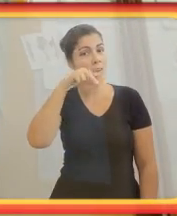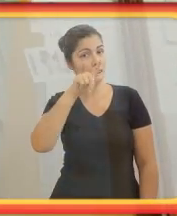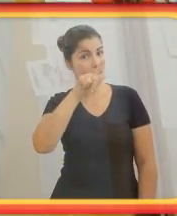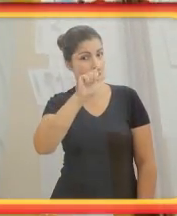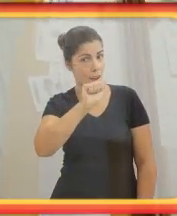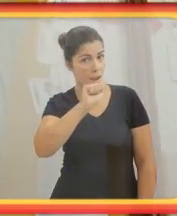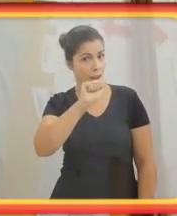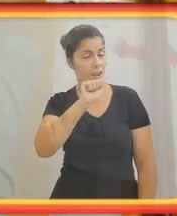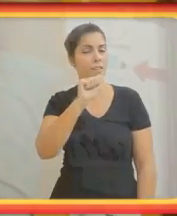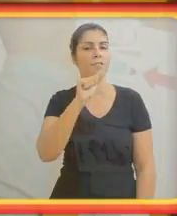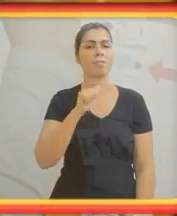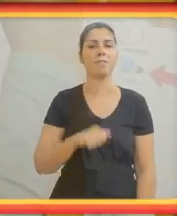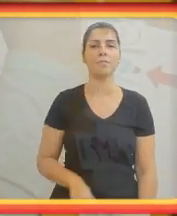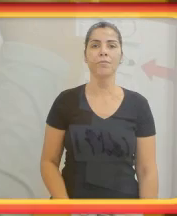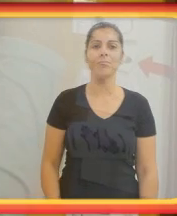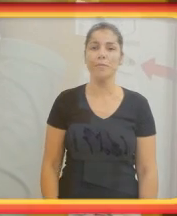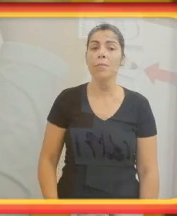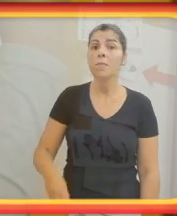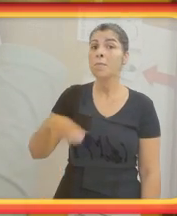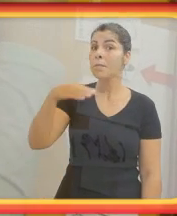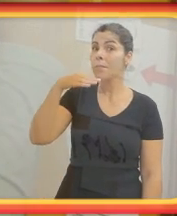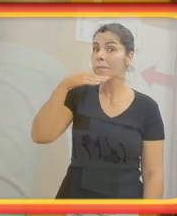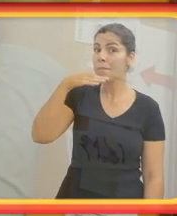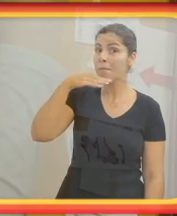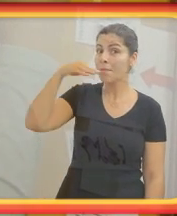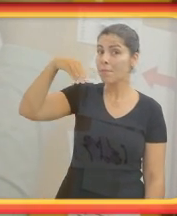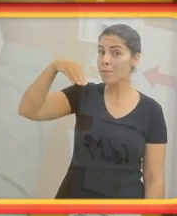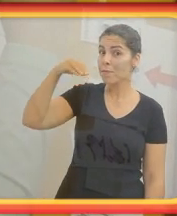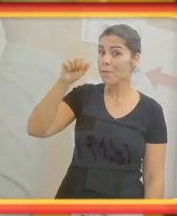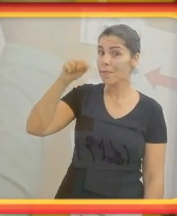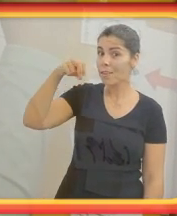ver agora. Que fruta é esta?